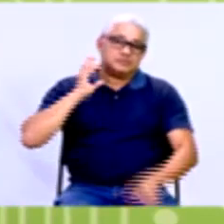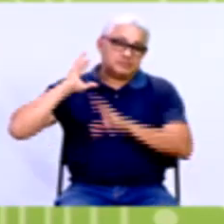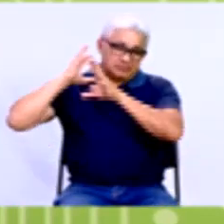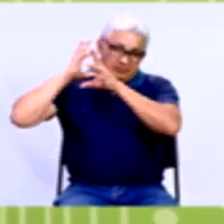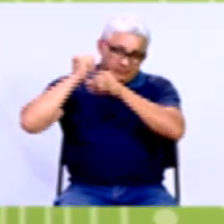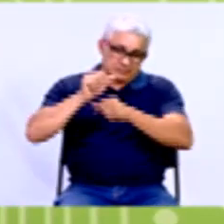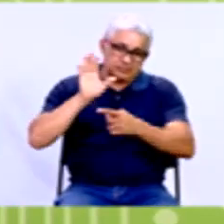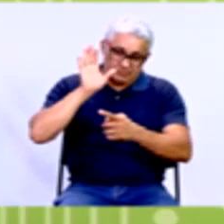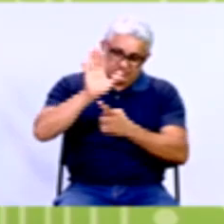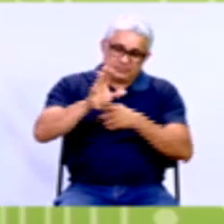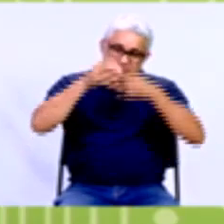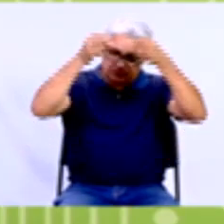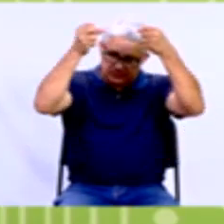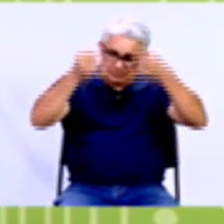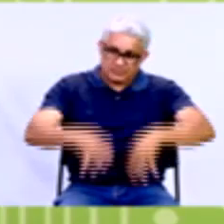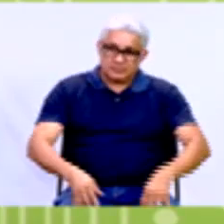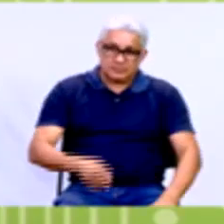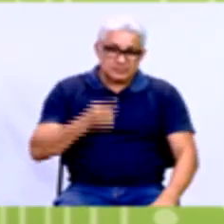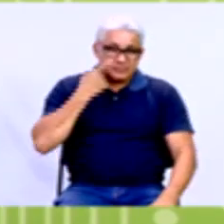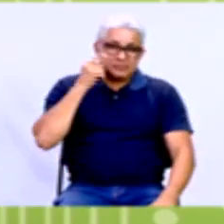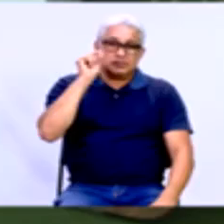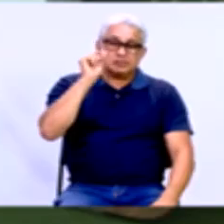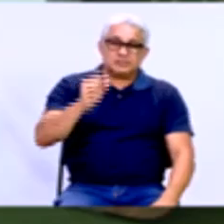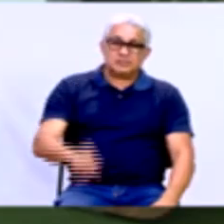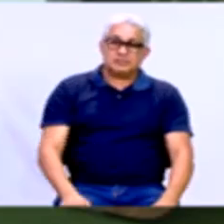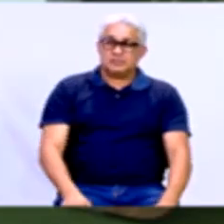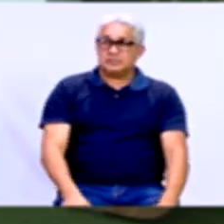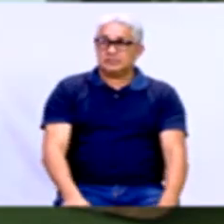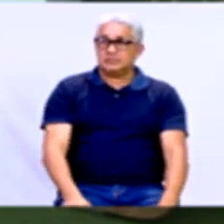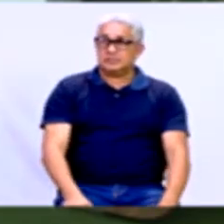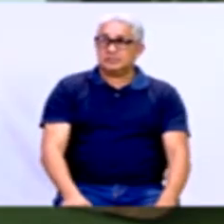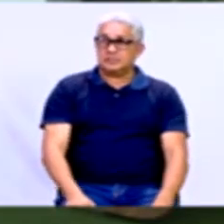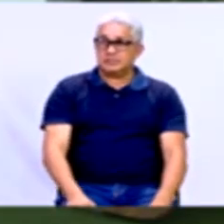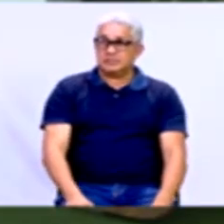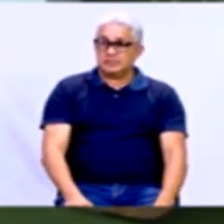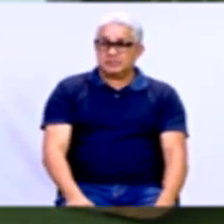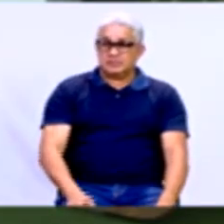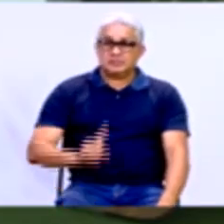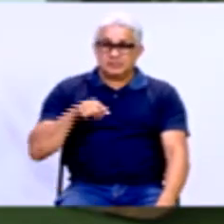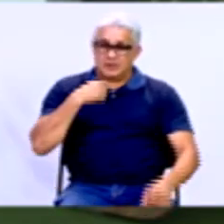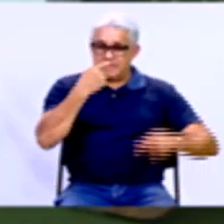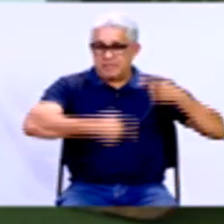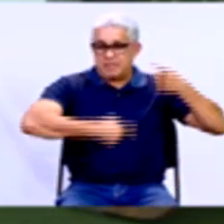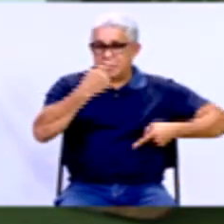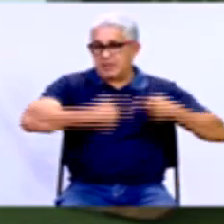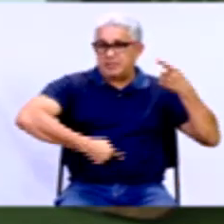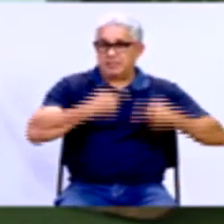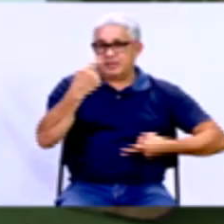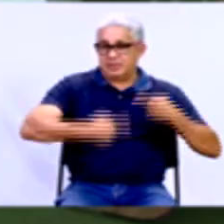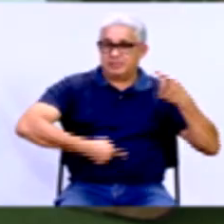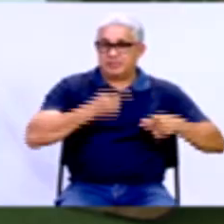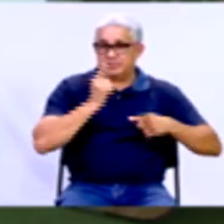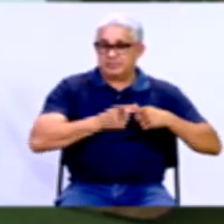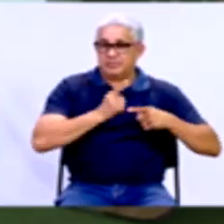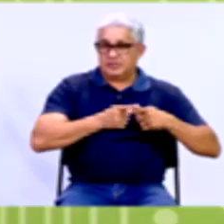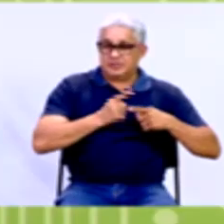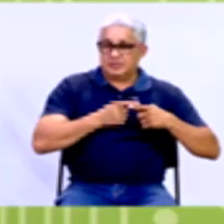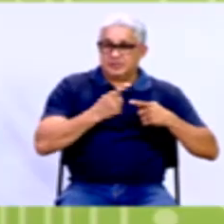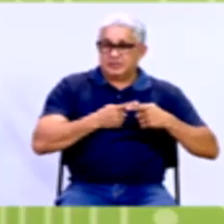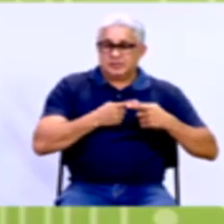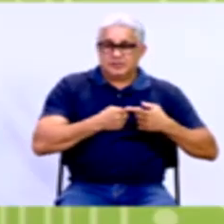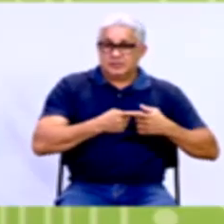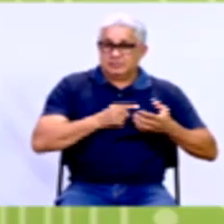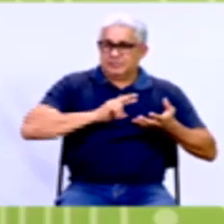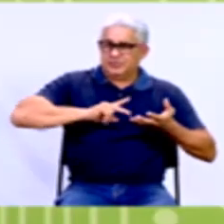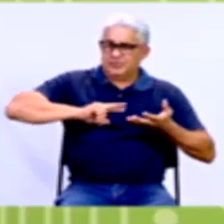gente falar sobre isso. Para a gente ver exatamente qual é para a gente discutir isso aqui. Porque são muitos, então não tem como a